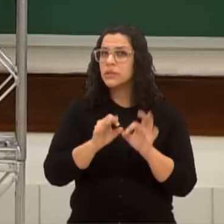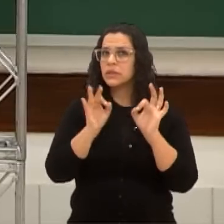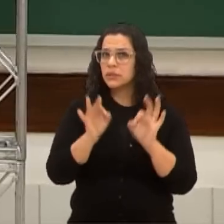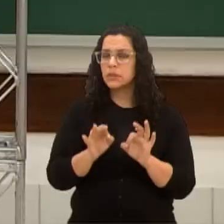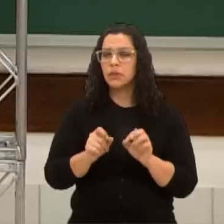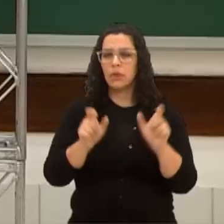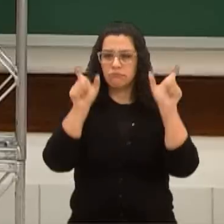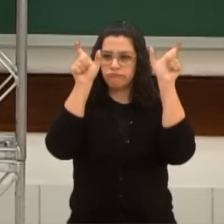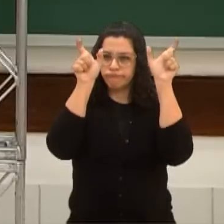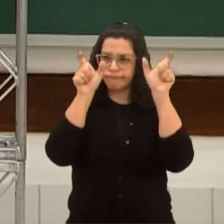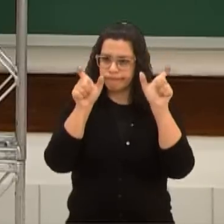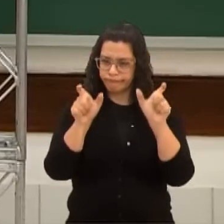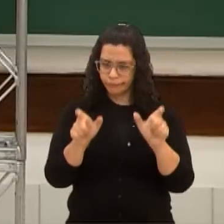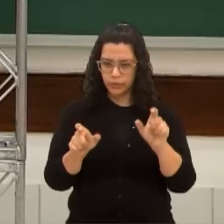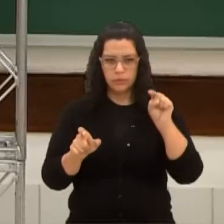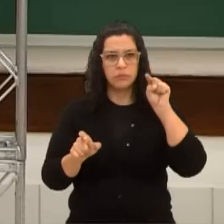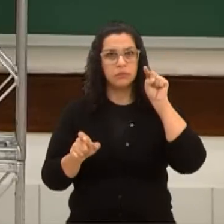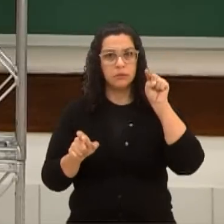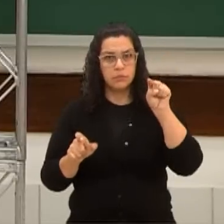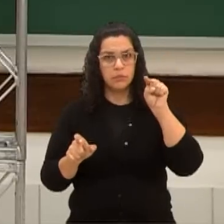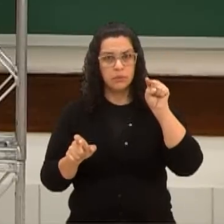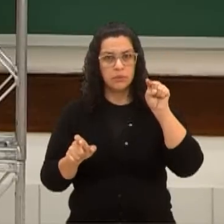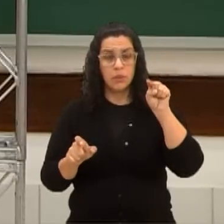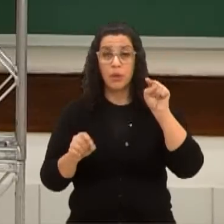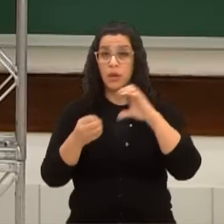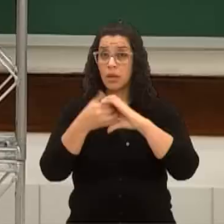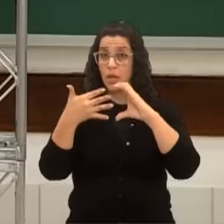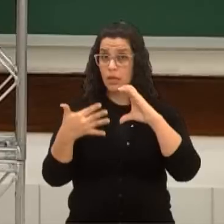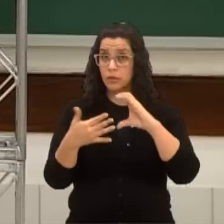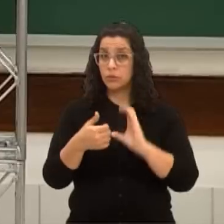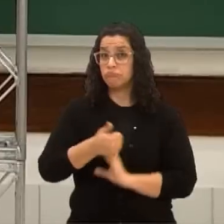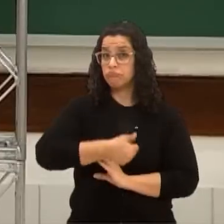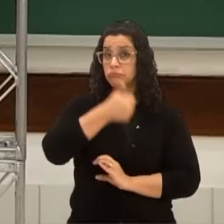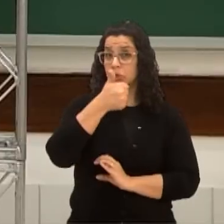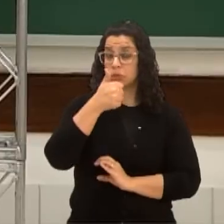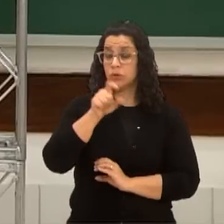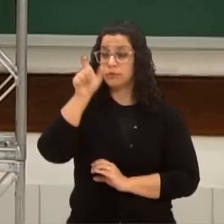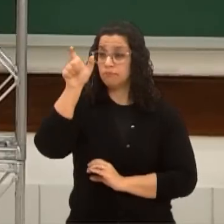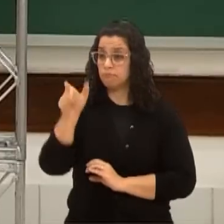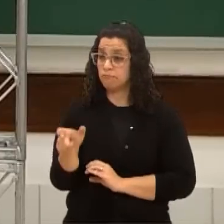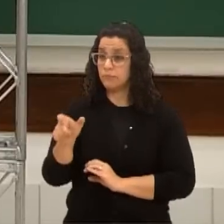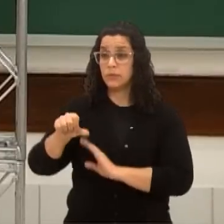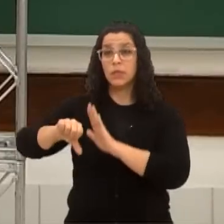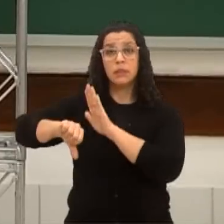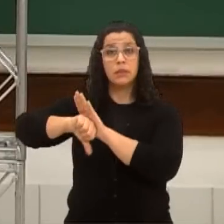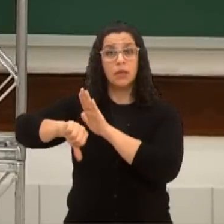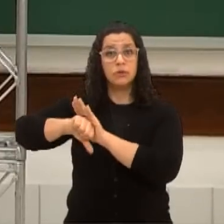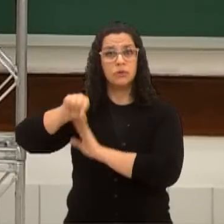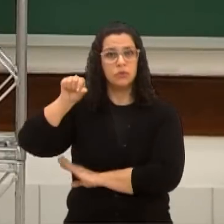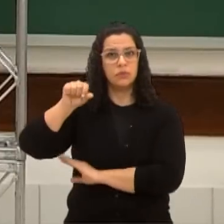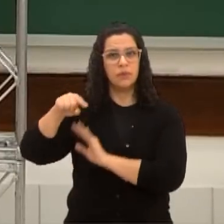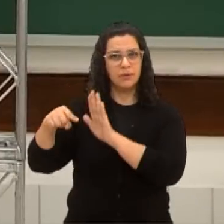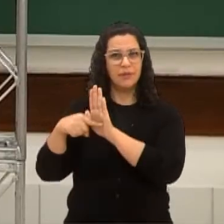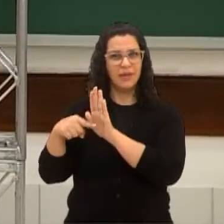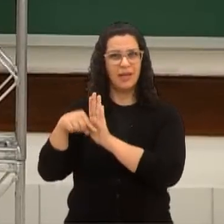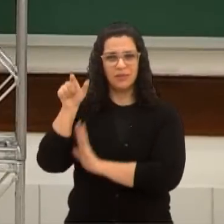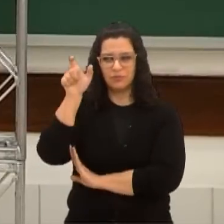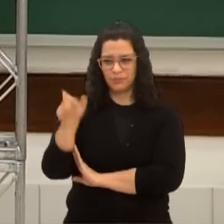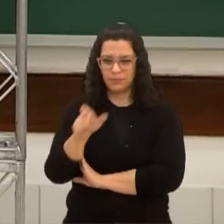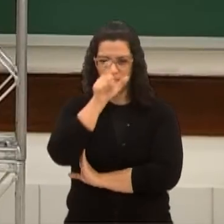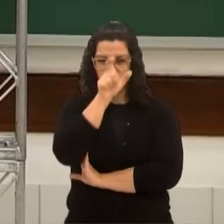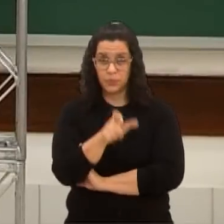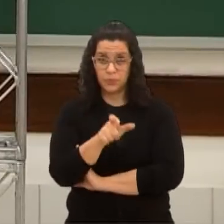então duas colunas, sendo uma coluna das características positivas e outra coluna com as características